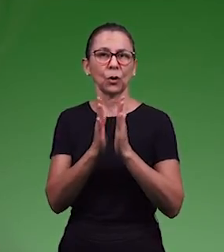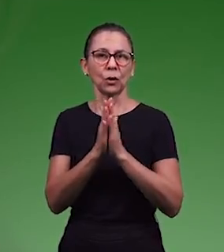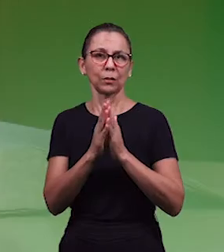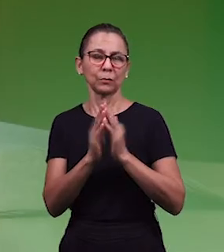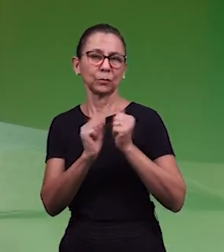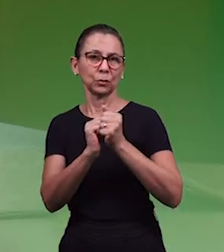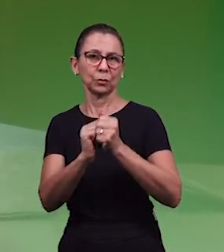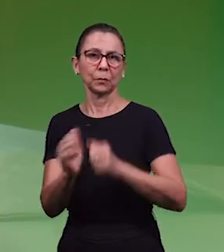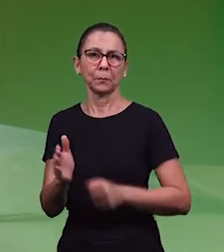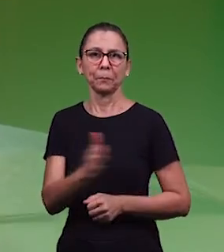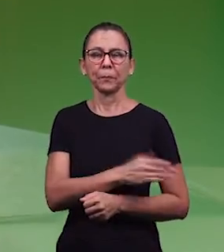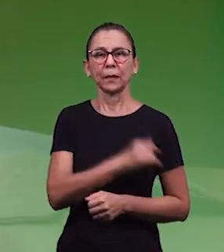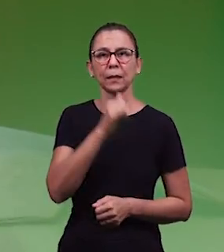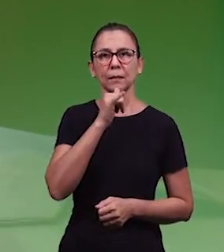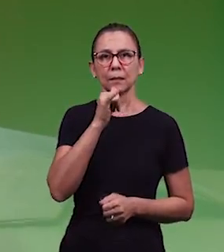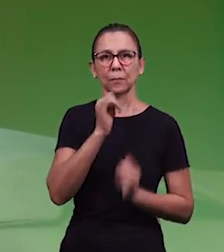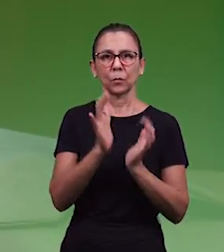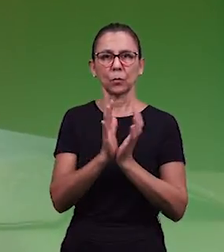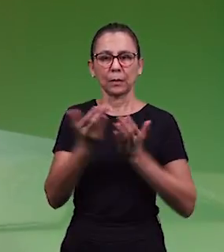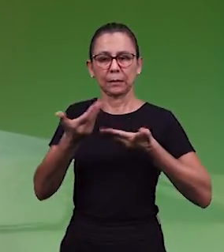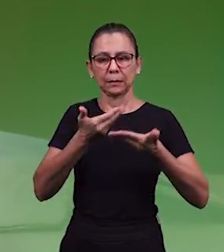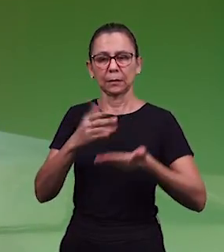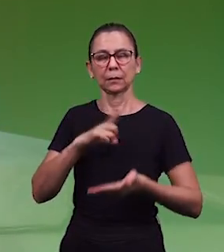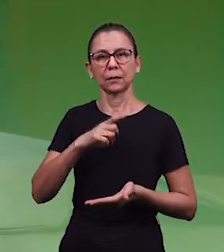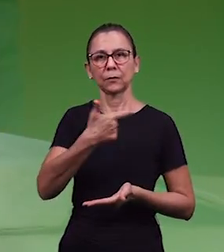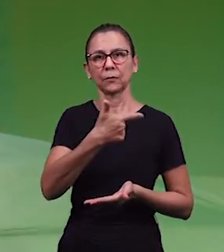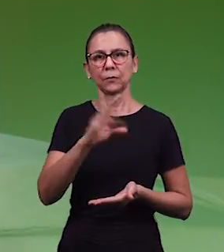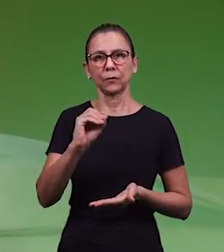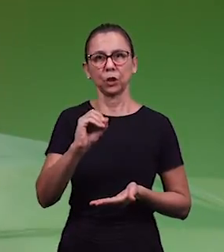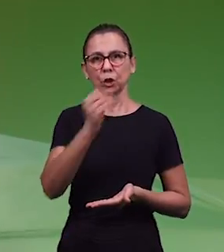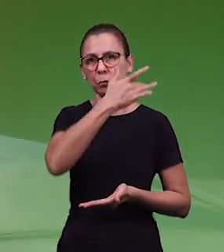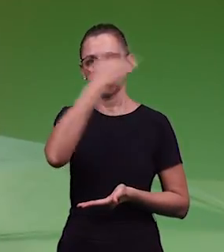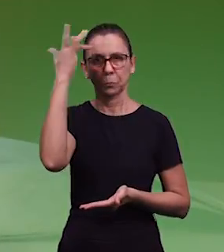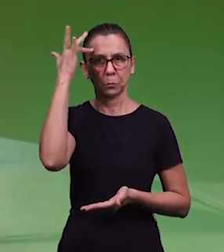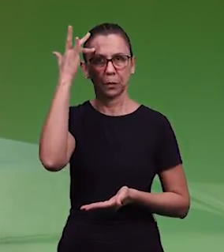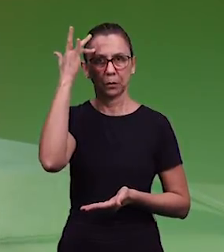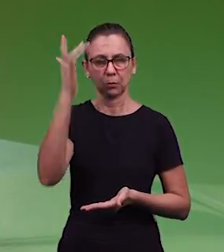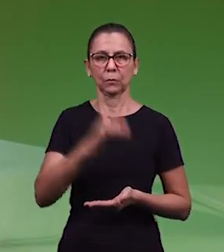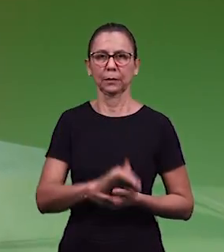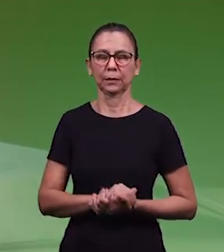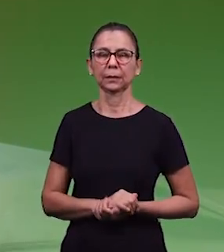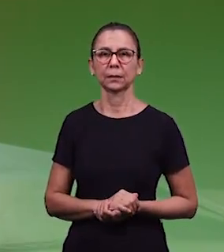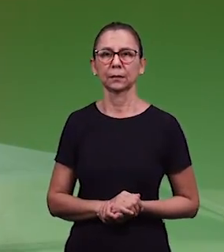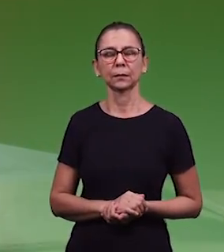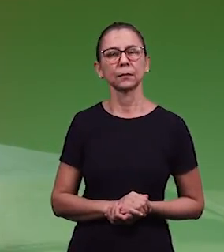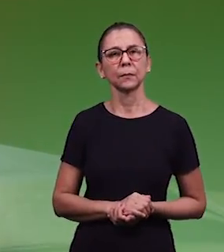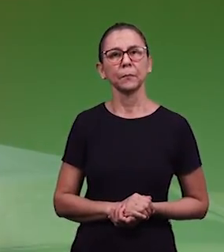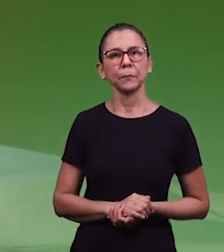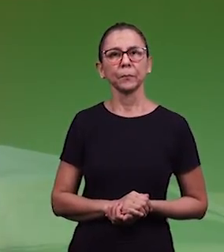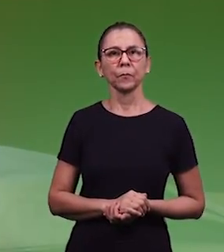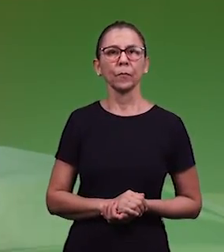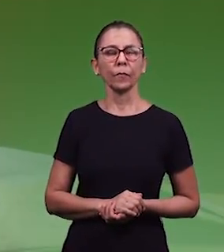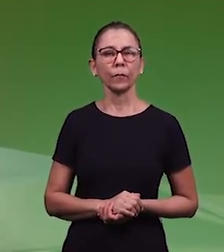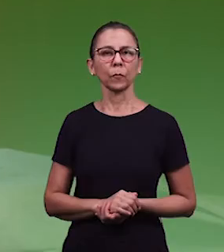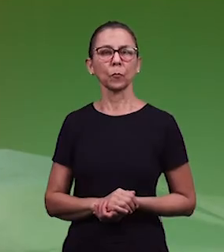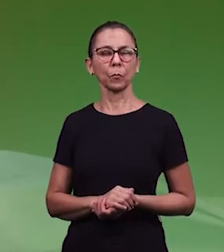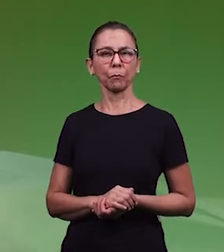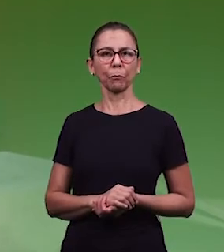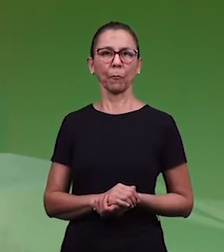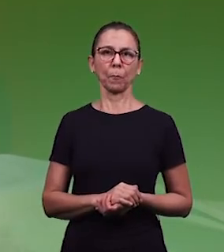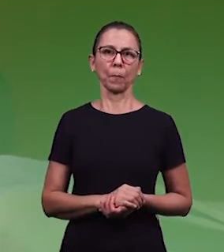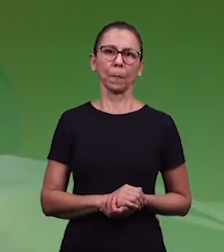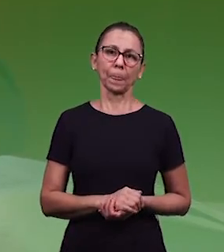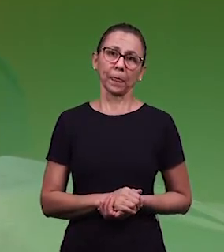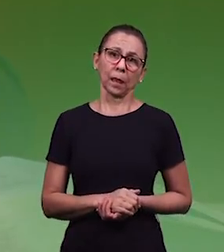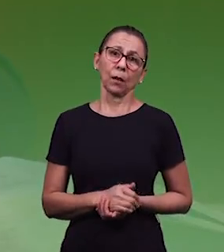de assistência tenha 20 pessoas. Ora, naquilo que se deve tomar ciência, porque tem